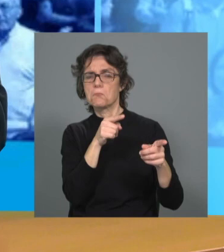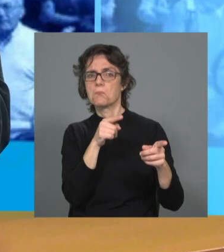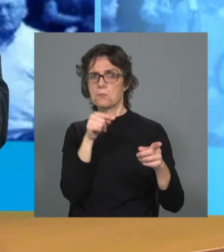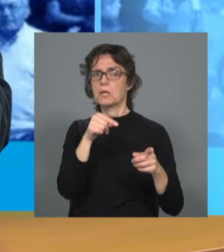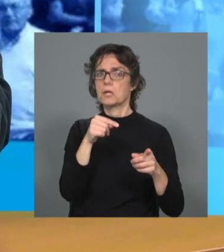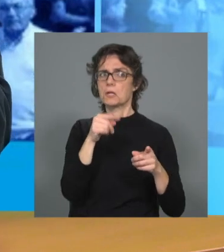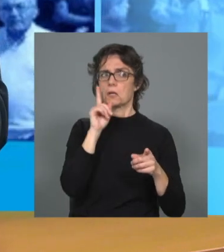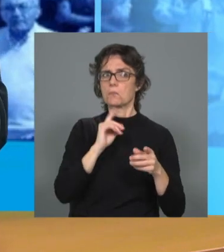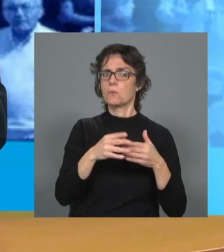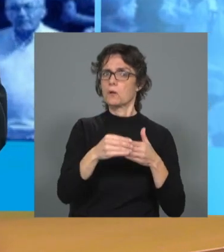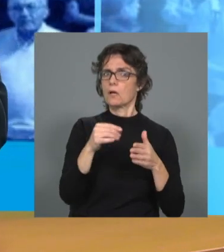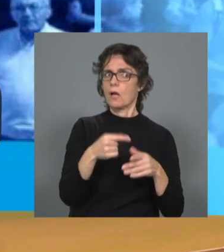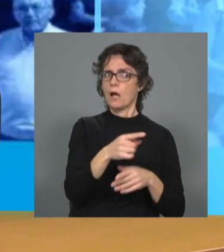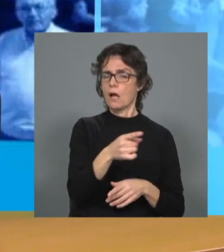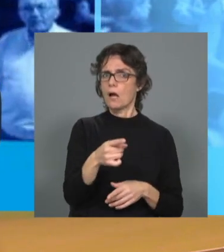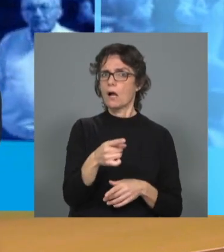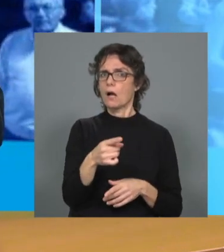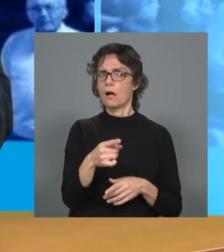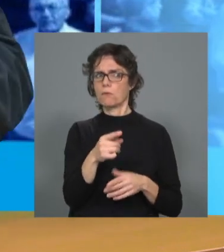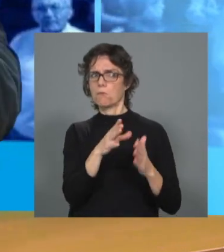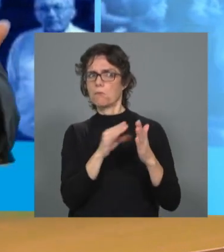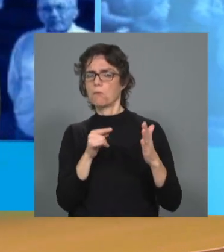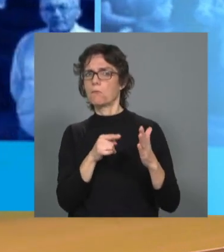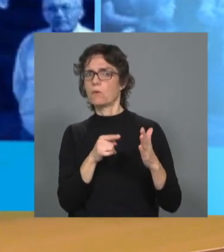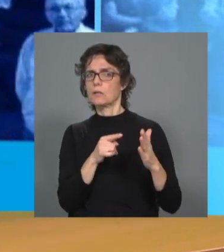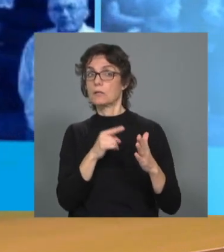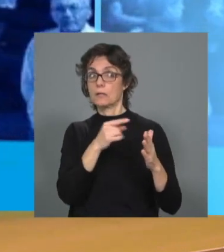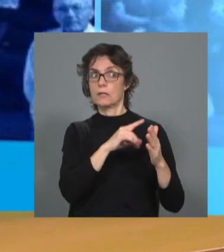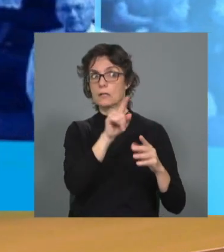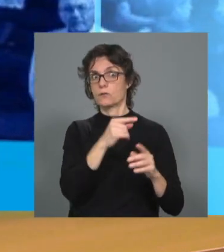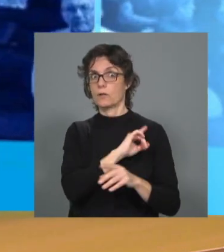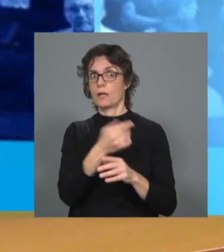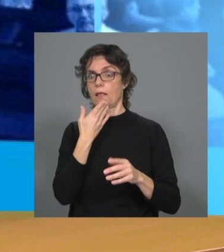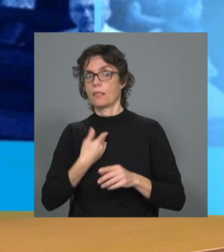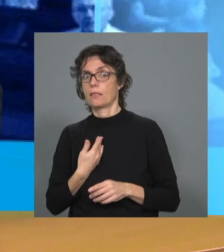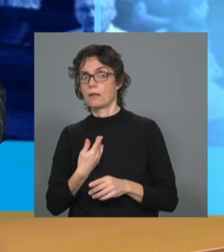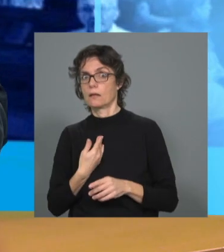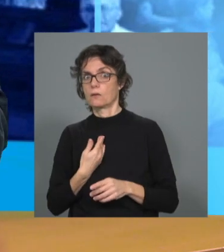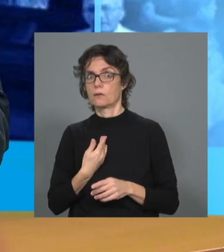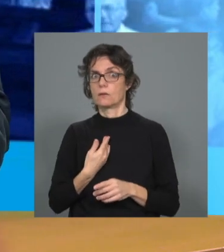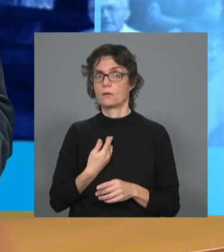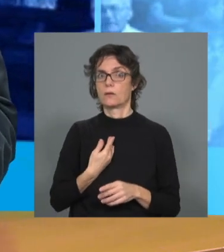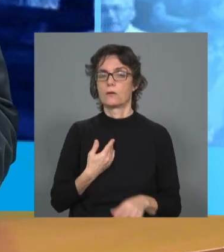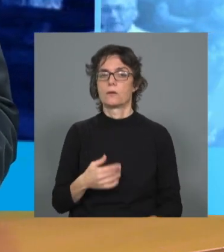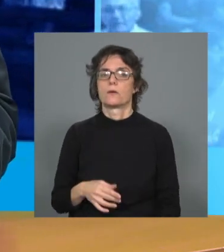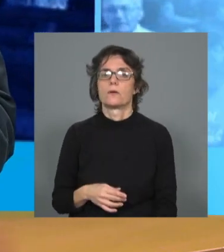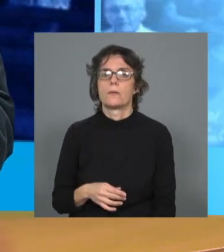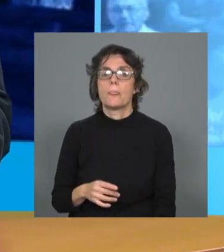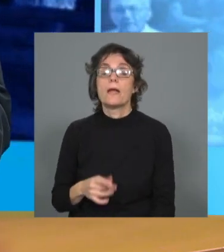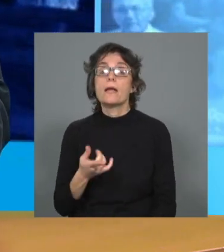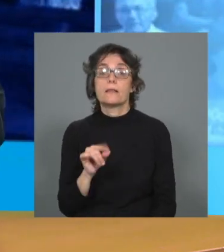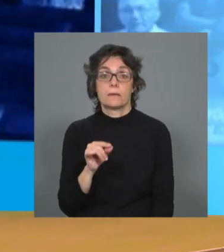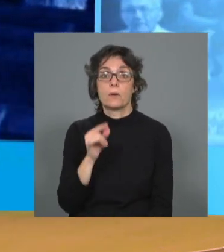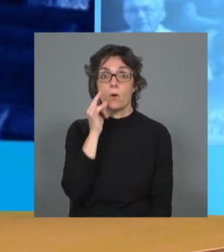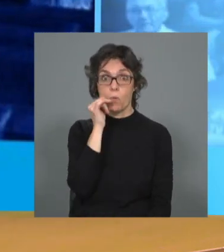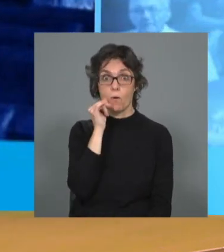podem liderar, podem dar voz, não é? Isso deu-lhes força, aquilo que hoje em dia se diz empoderamento, não é? Realmente deu-lhes confiança. E para os homens também do projeto,